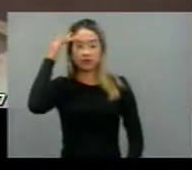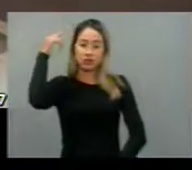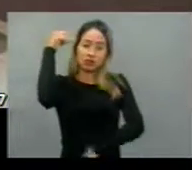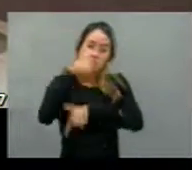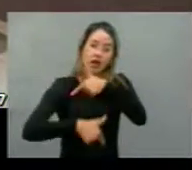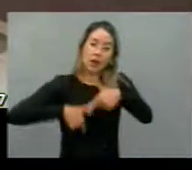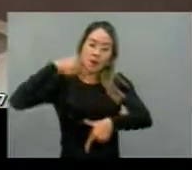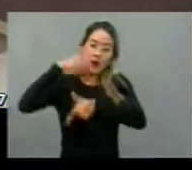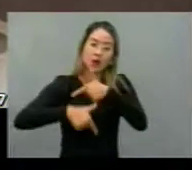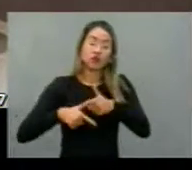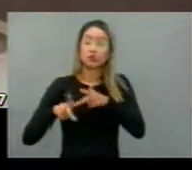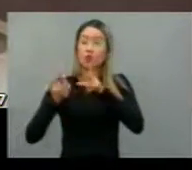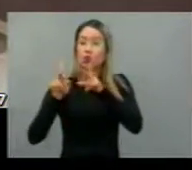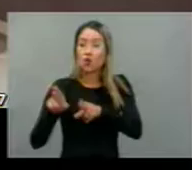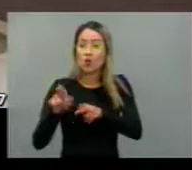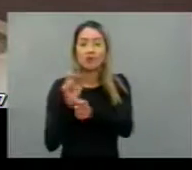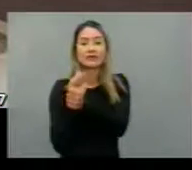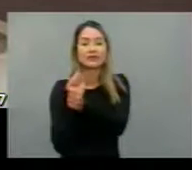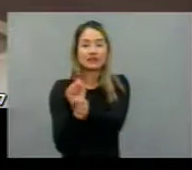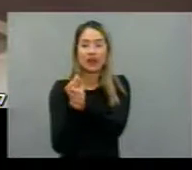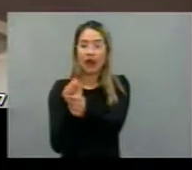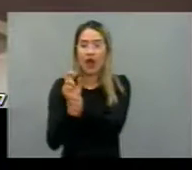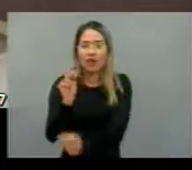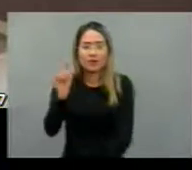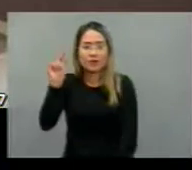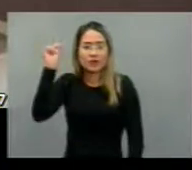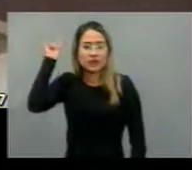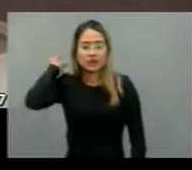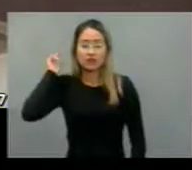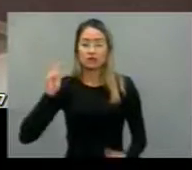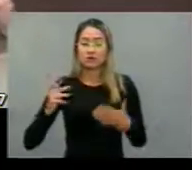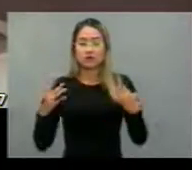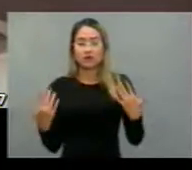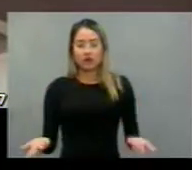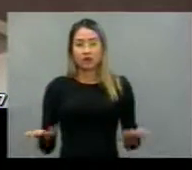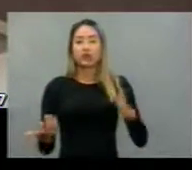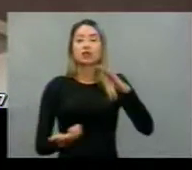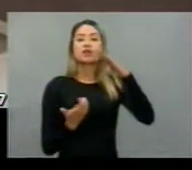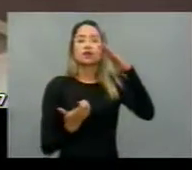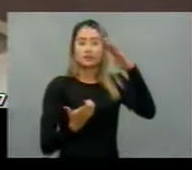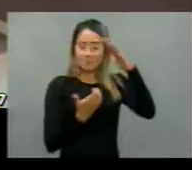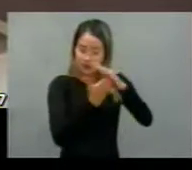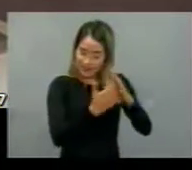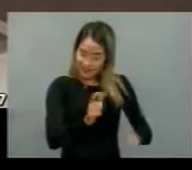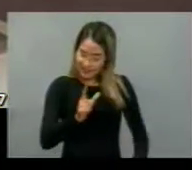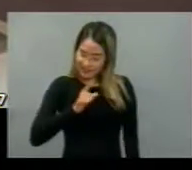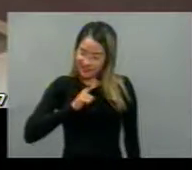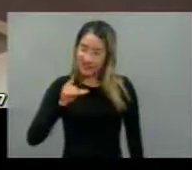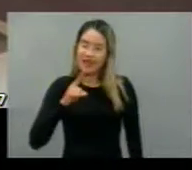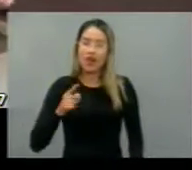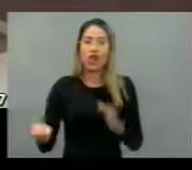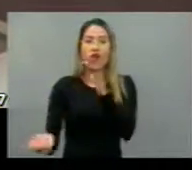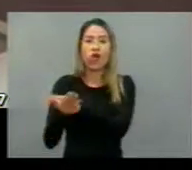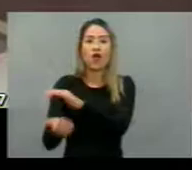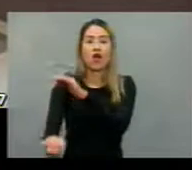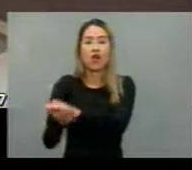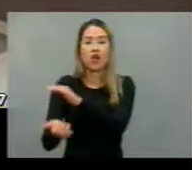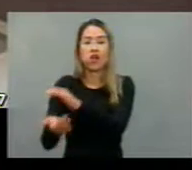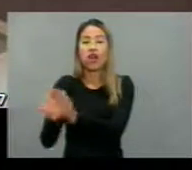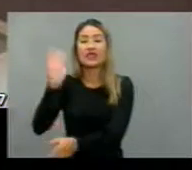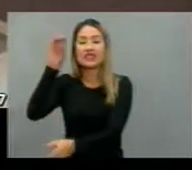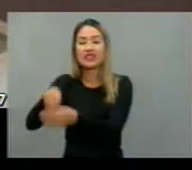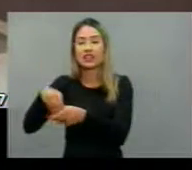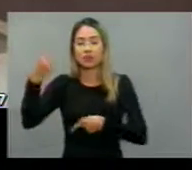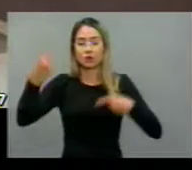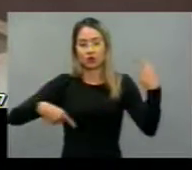Elas, além disso, são mantenedoras de um esquema, deputado Roberto, de corrupção política gigantesco para acobertar